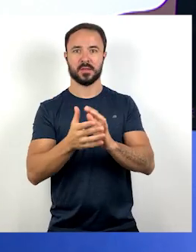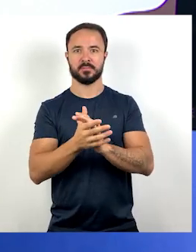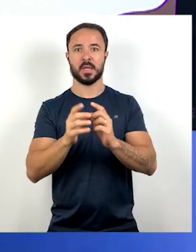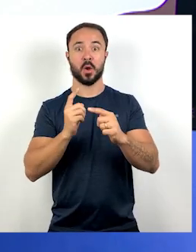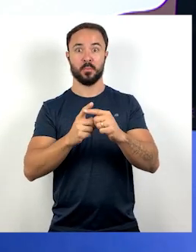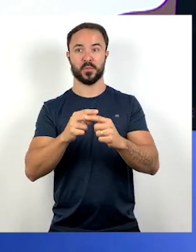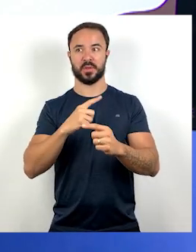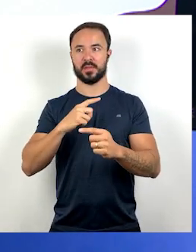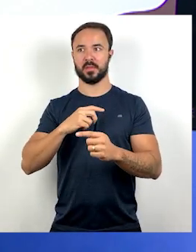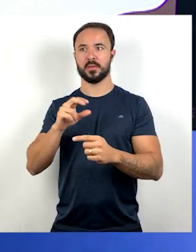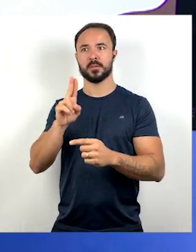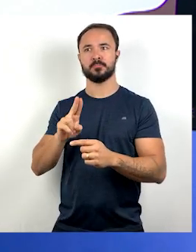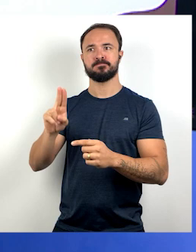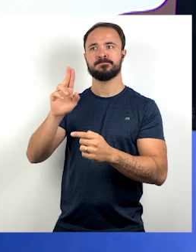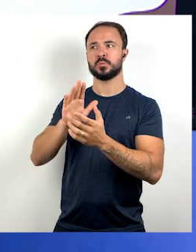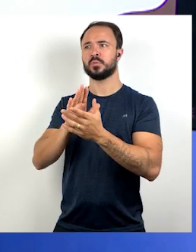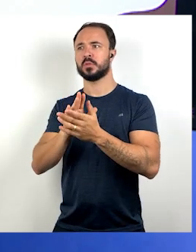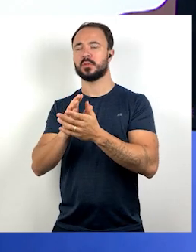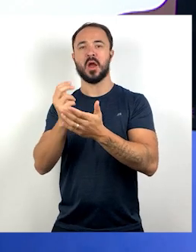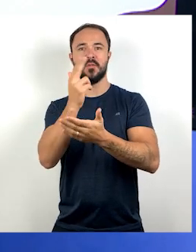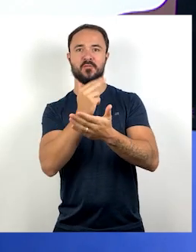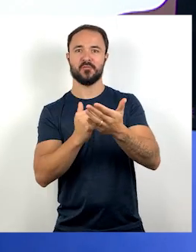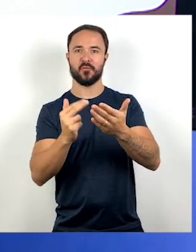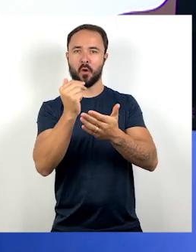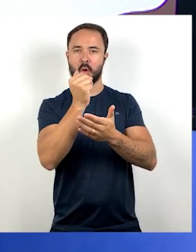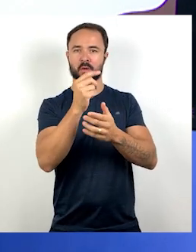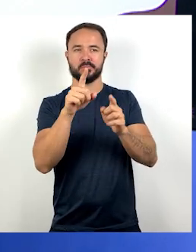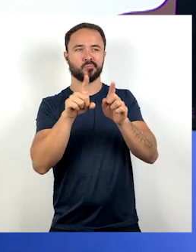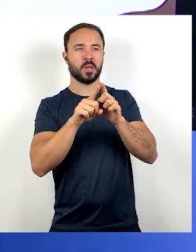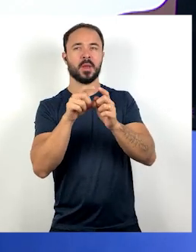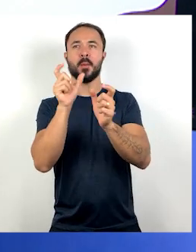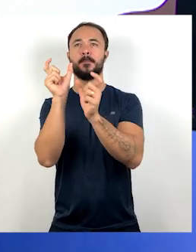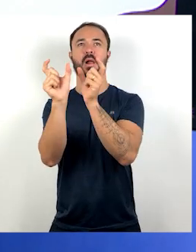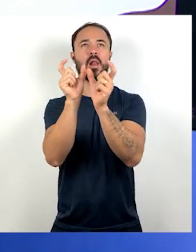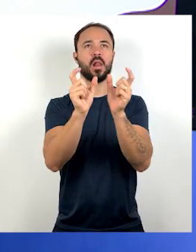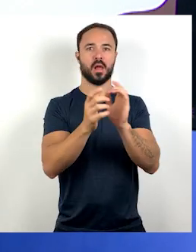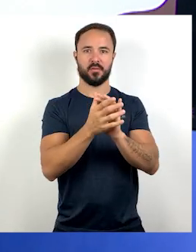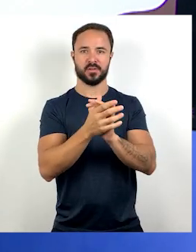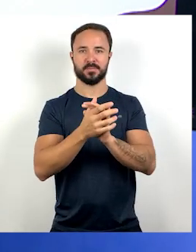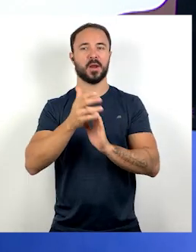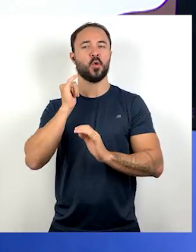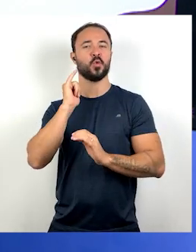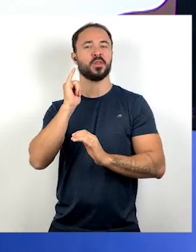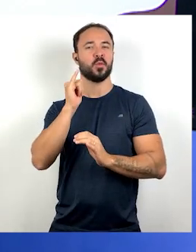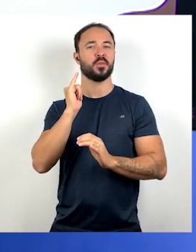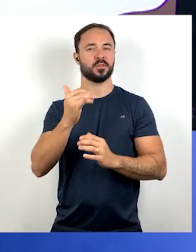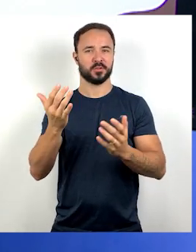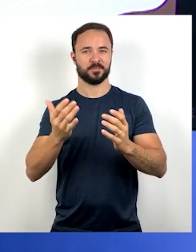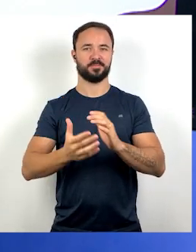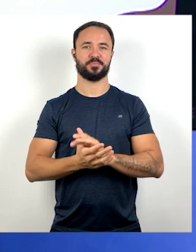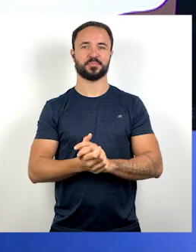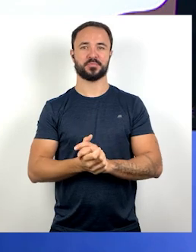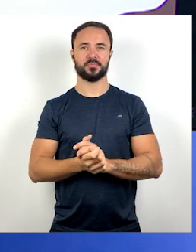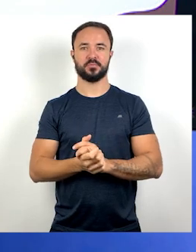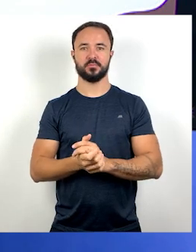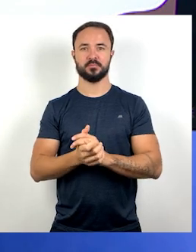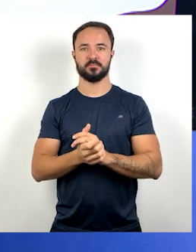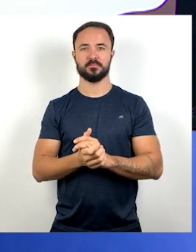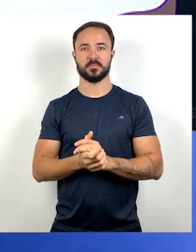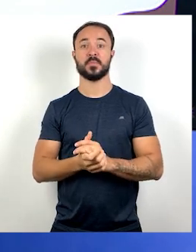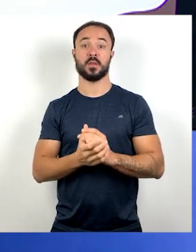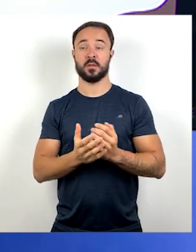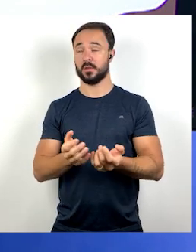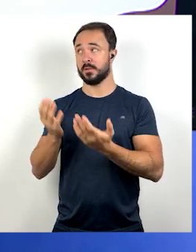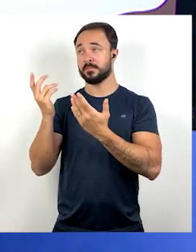palavra e usa a imagem e recursos gráficos e de cores para contar a história.